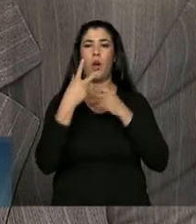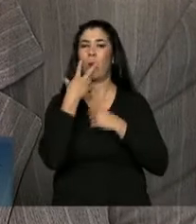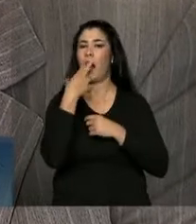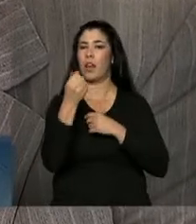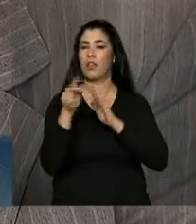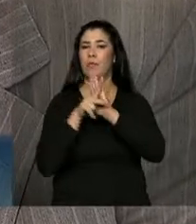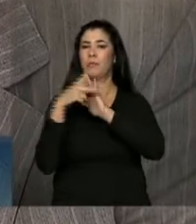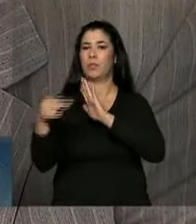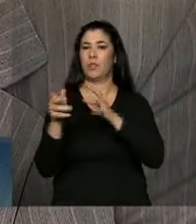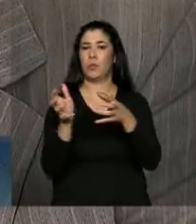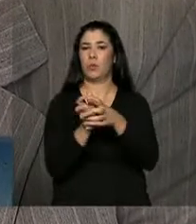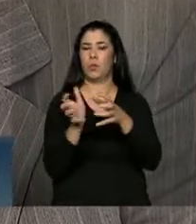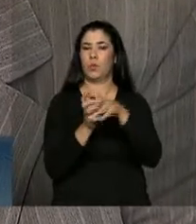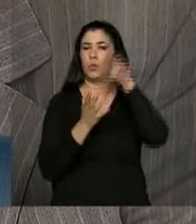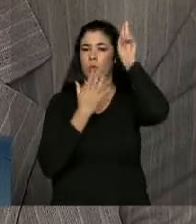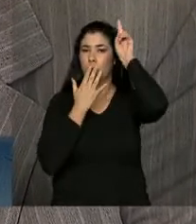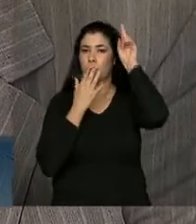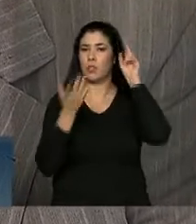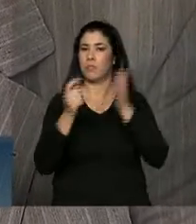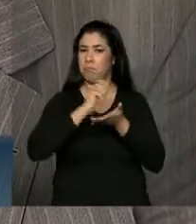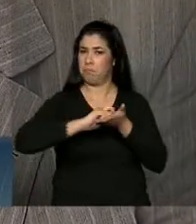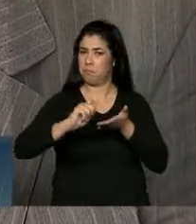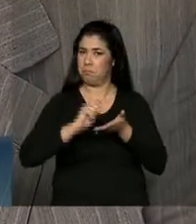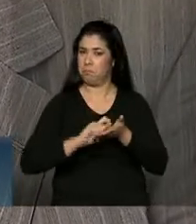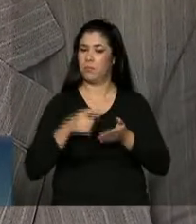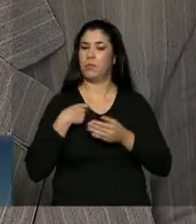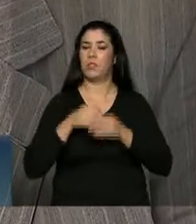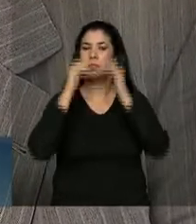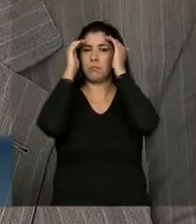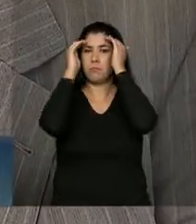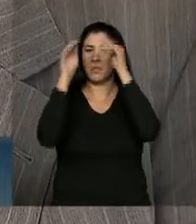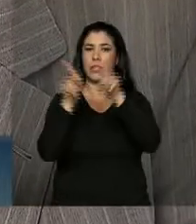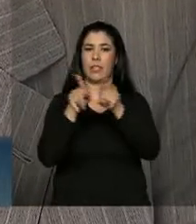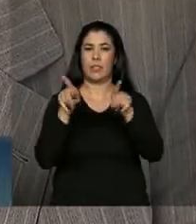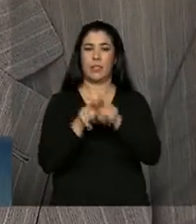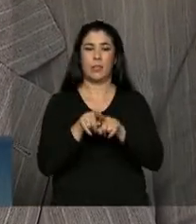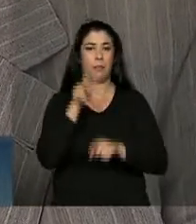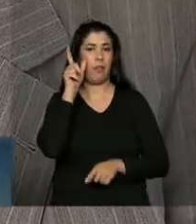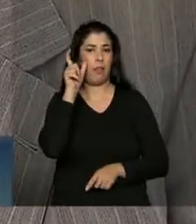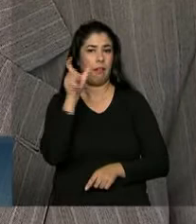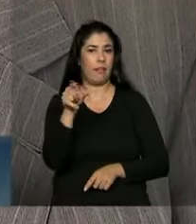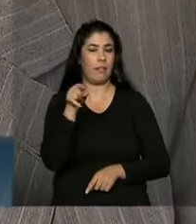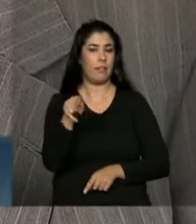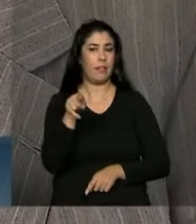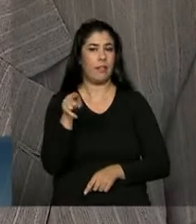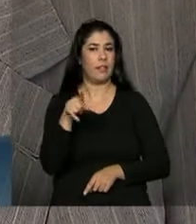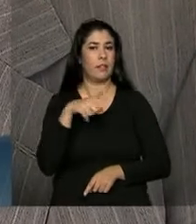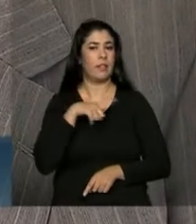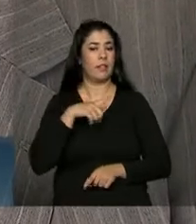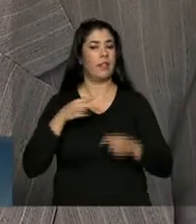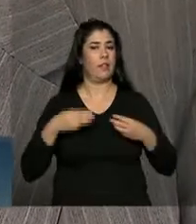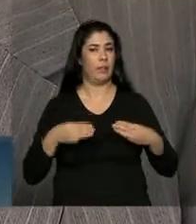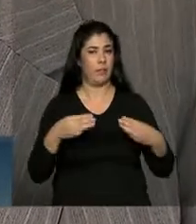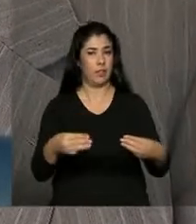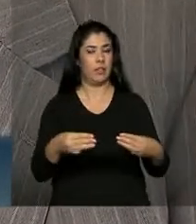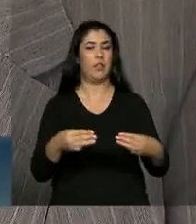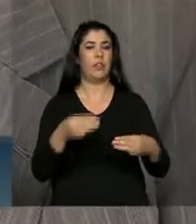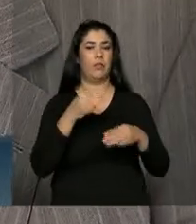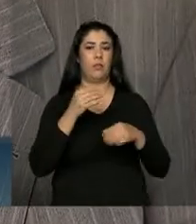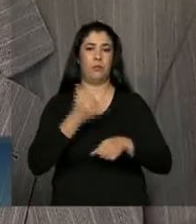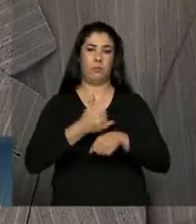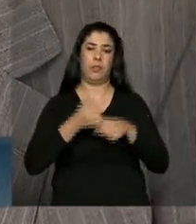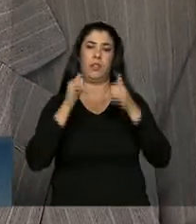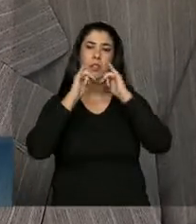Guarani e isso é uma característica do respeito e da atenção a que o ministério de Minas e energia